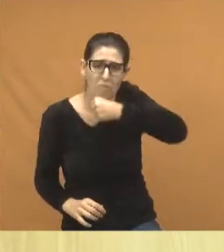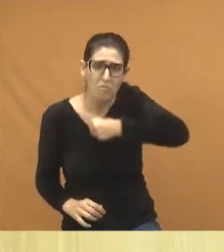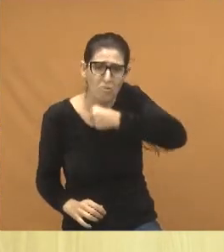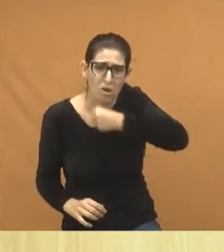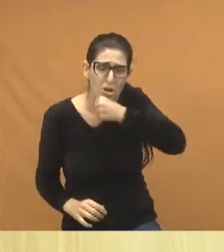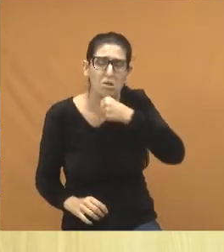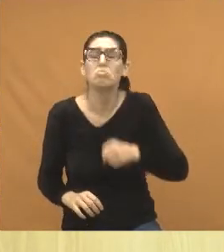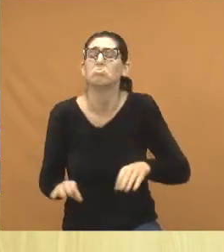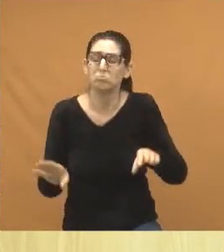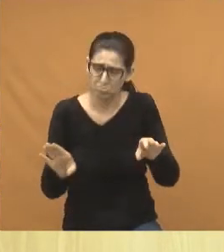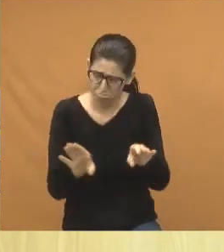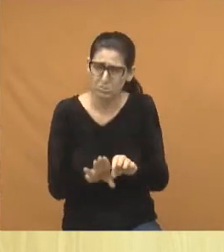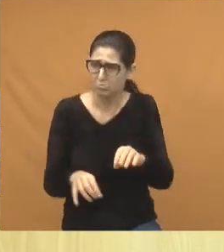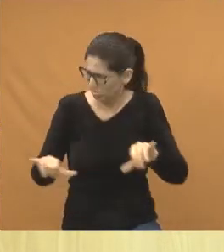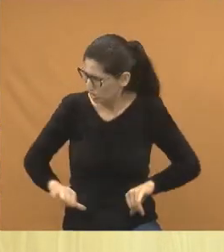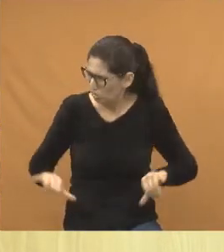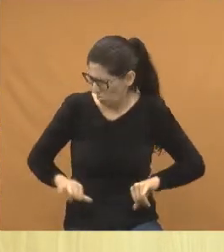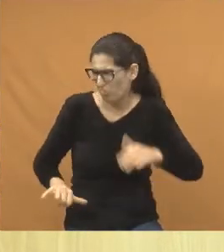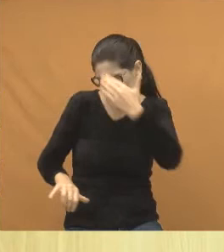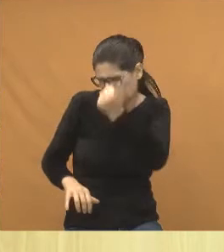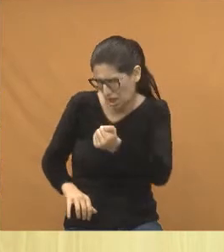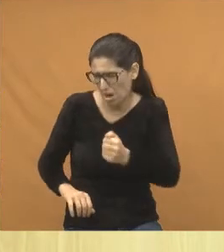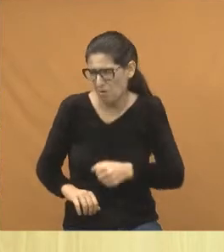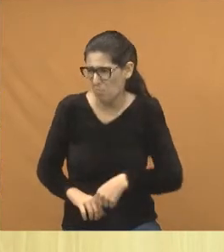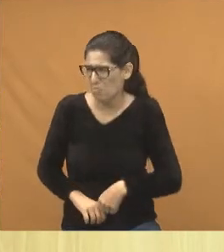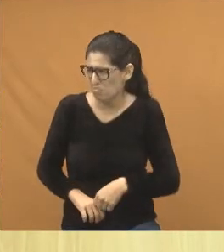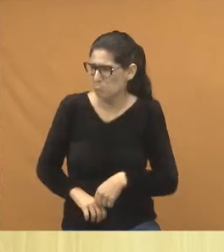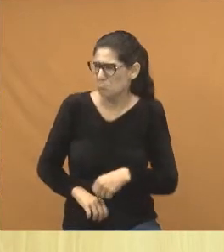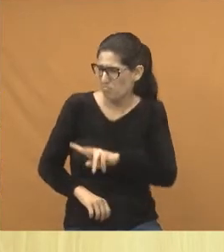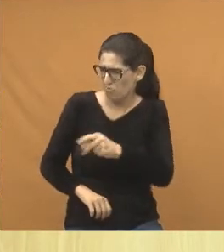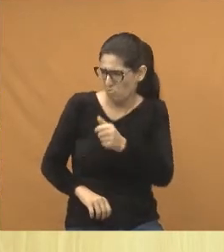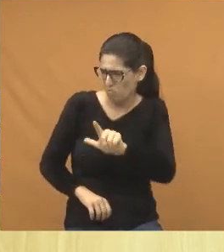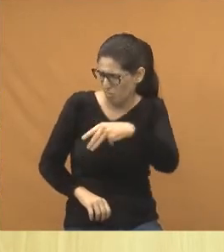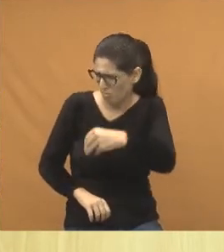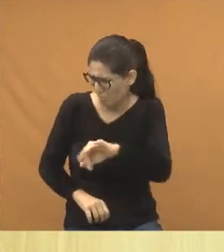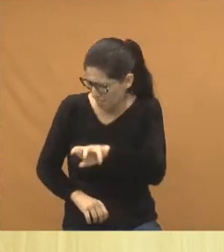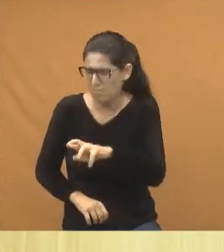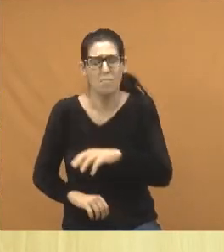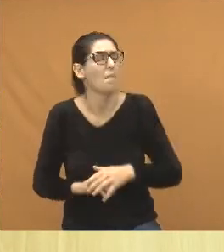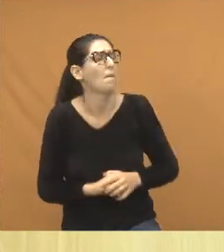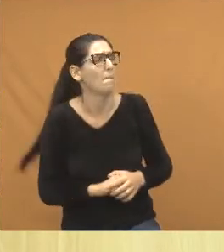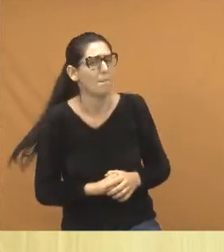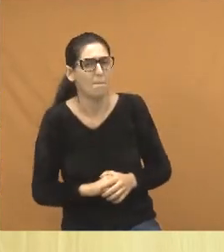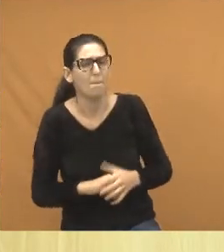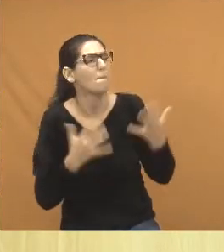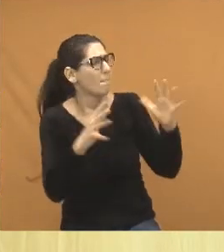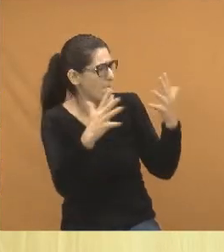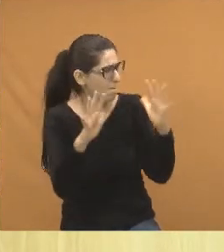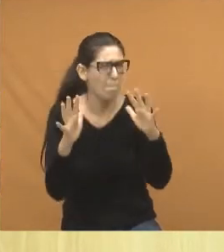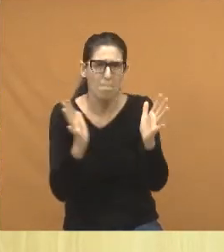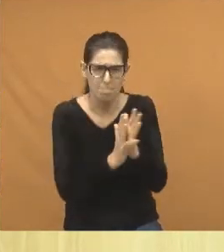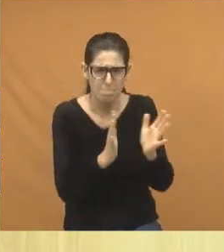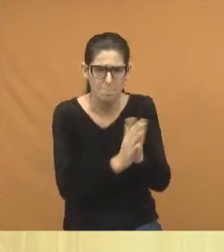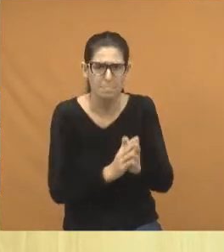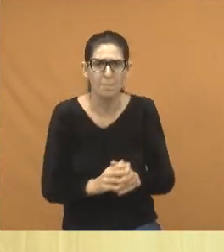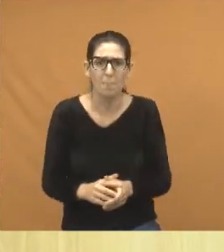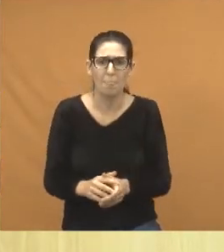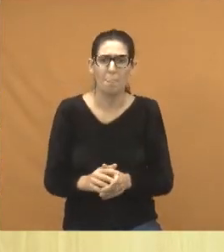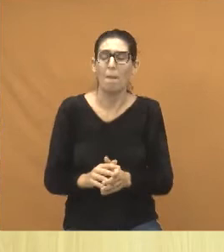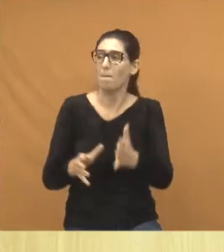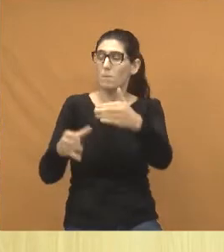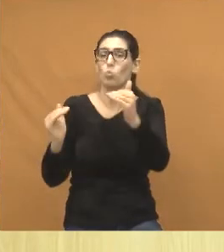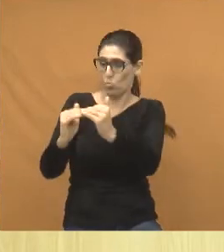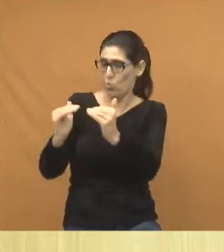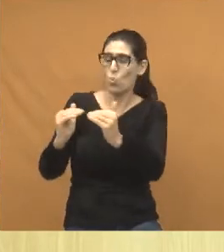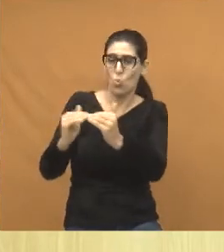com essa situação. Então, parabéns, Paulinho. Mais uma vez, se fosse necessário votar, eu seria favorável a esse